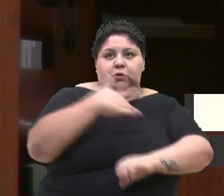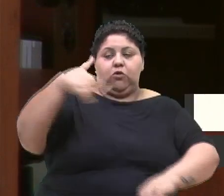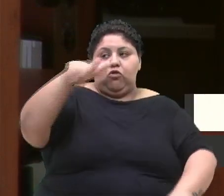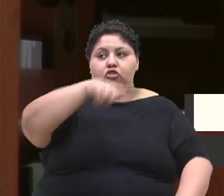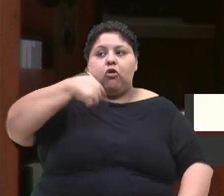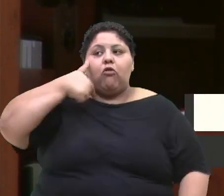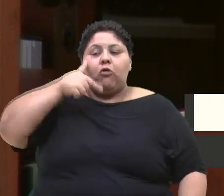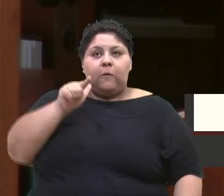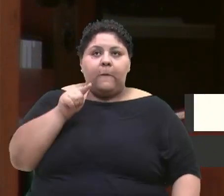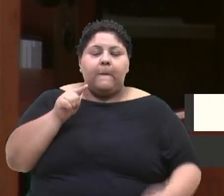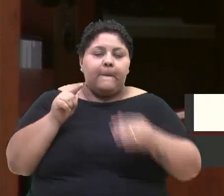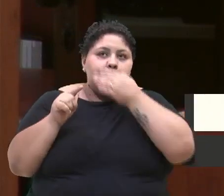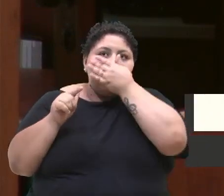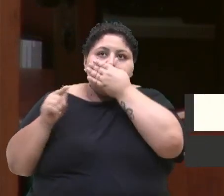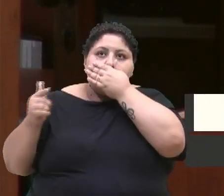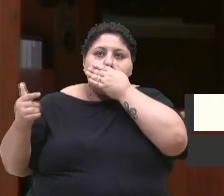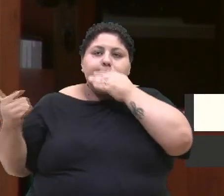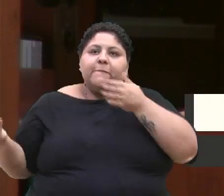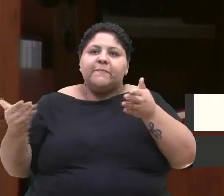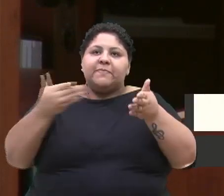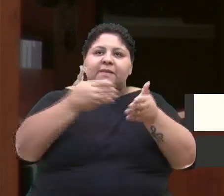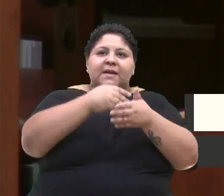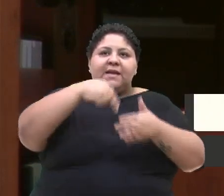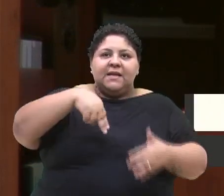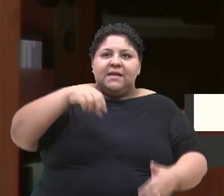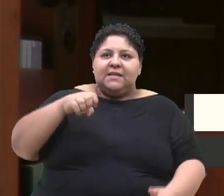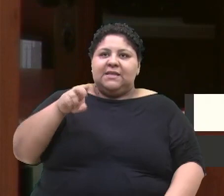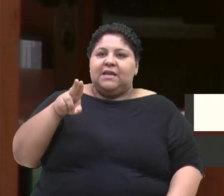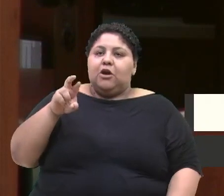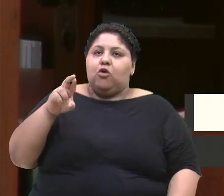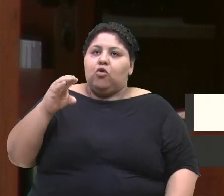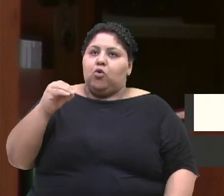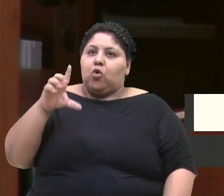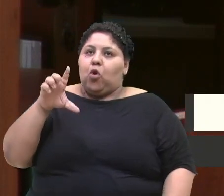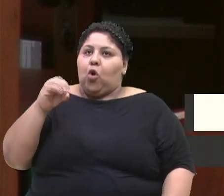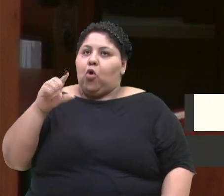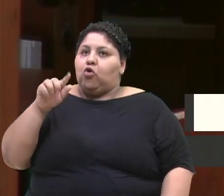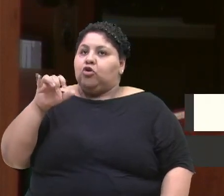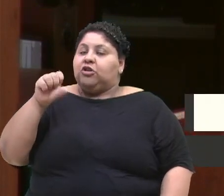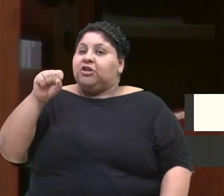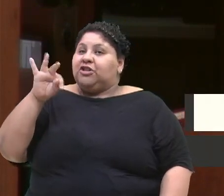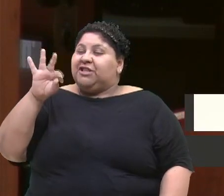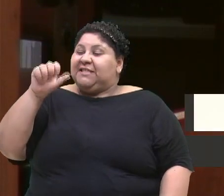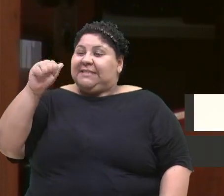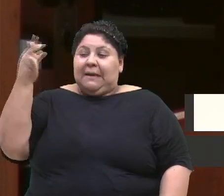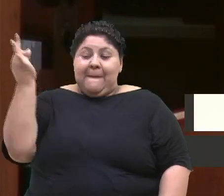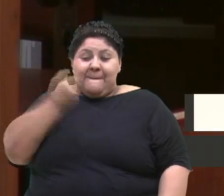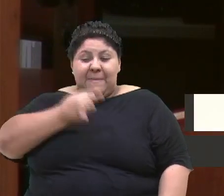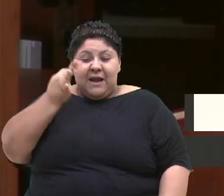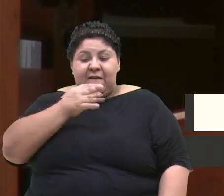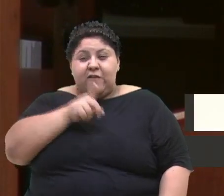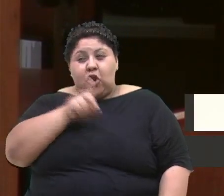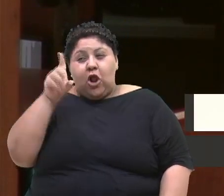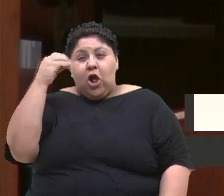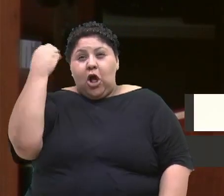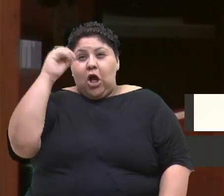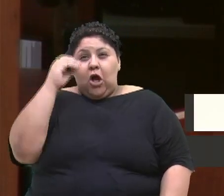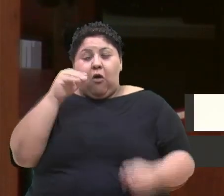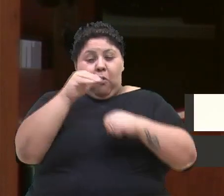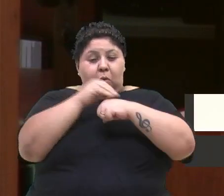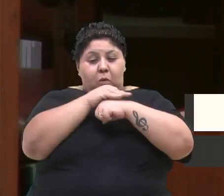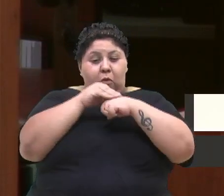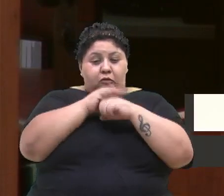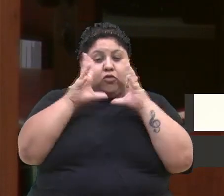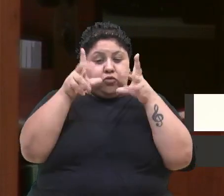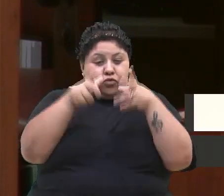né, trazer uma neurologista maravilhosa lá de Porto Alegre. Ela conversou com toda a rede municipal de